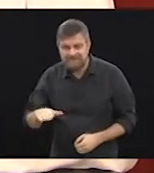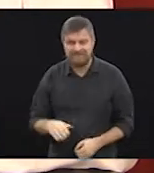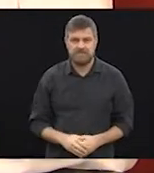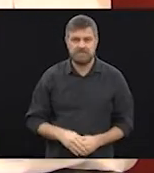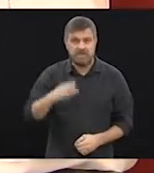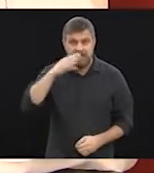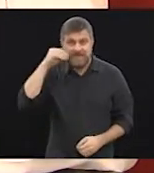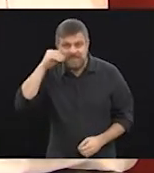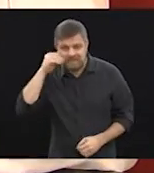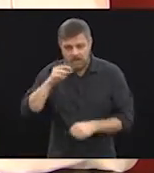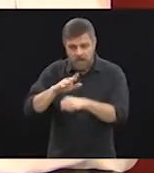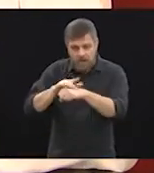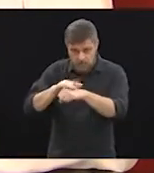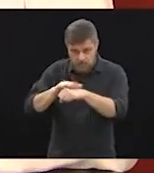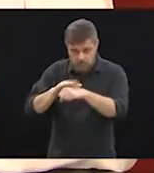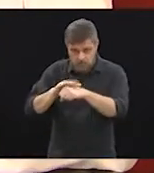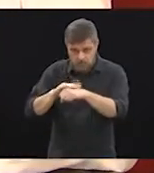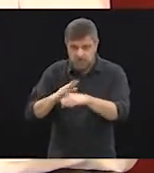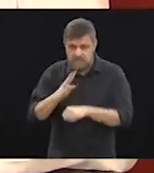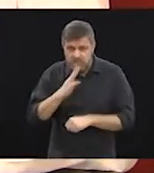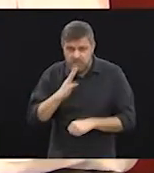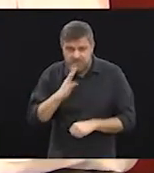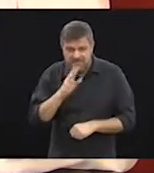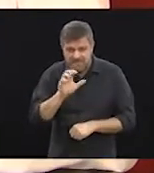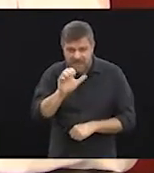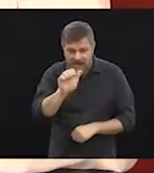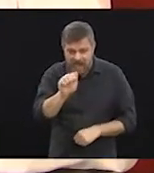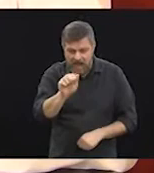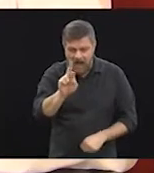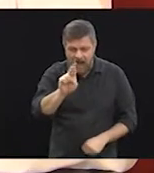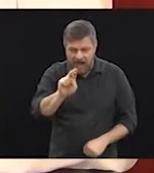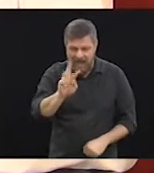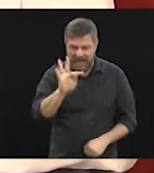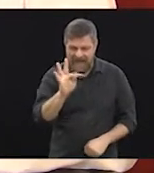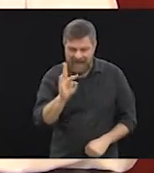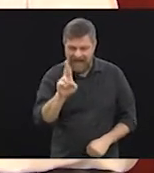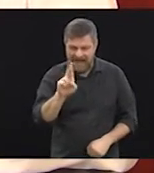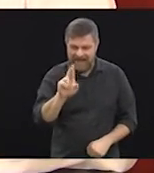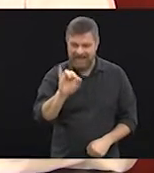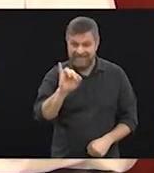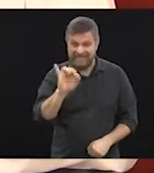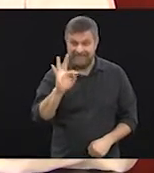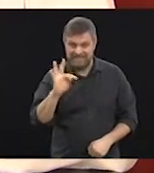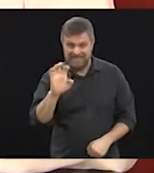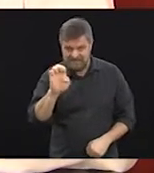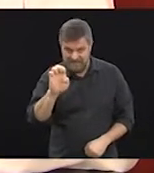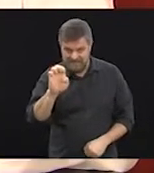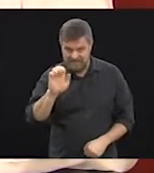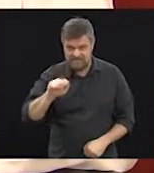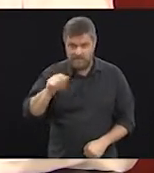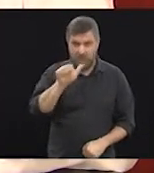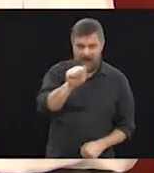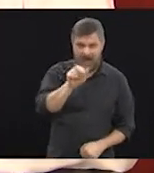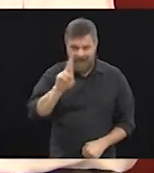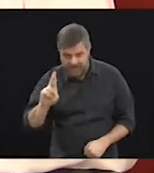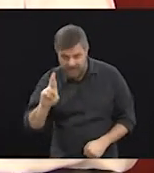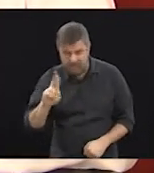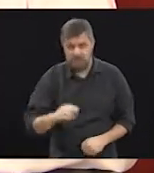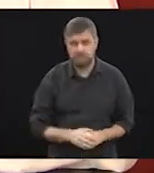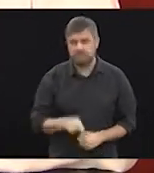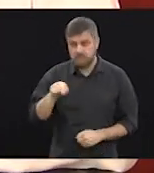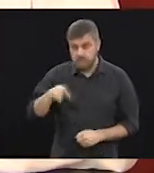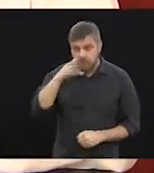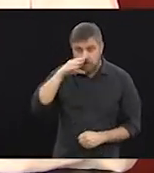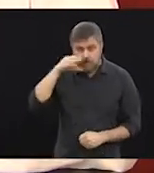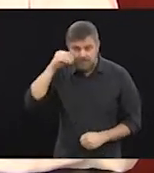adolescentes com uma doença que é bastante conhecida, que chama artrite reumatoide. E esses adolescentes,